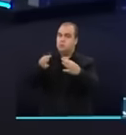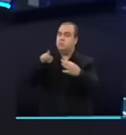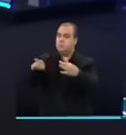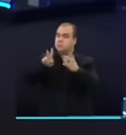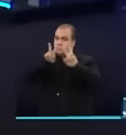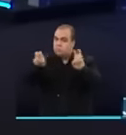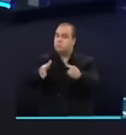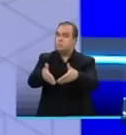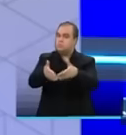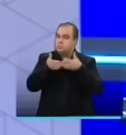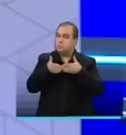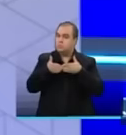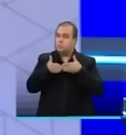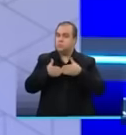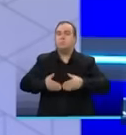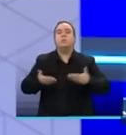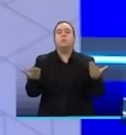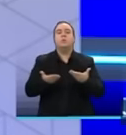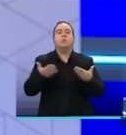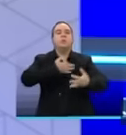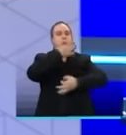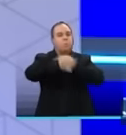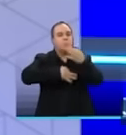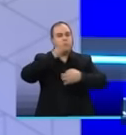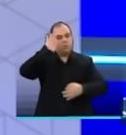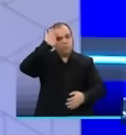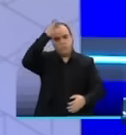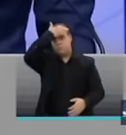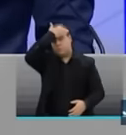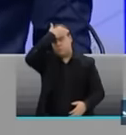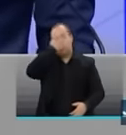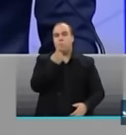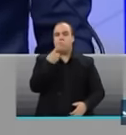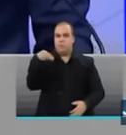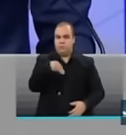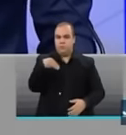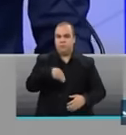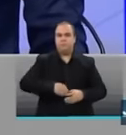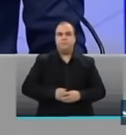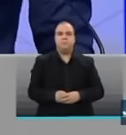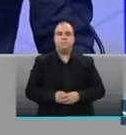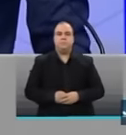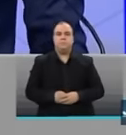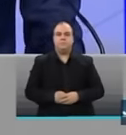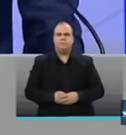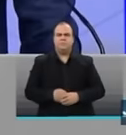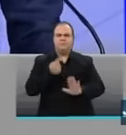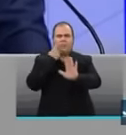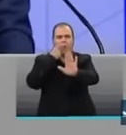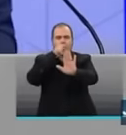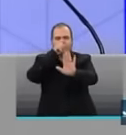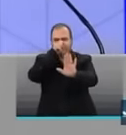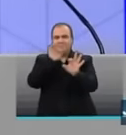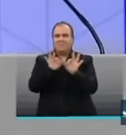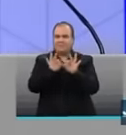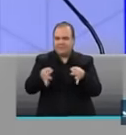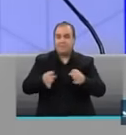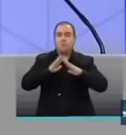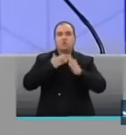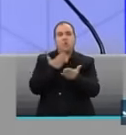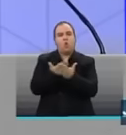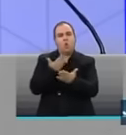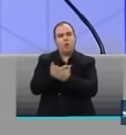Por favor, agora o comentário é do Datena. Datena, um minuto. Olha, é simples. Escolas em tempo